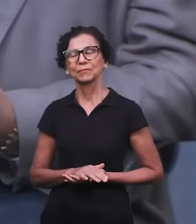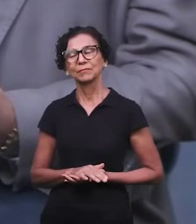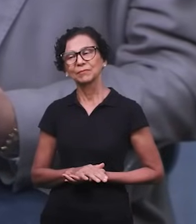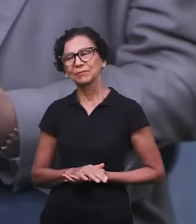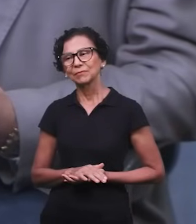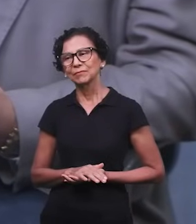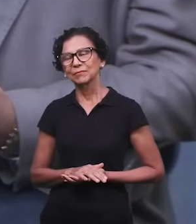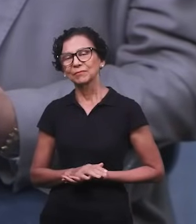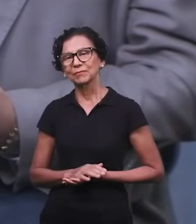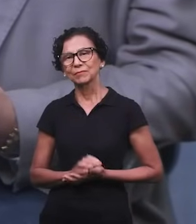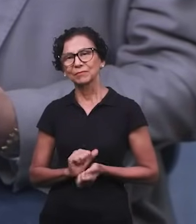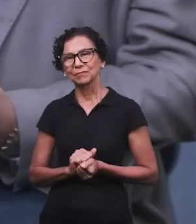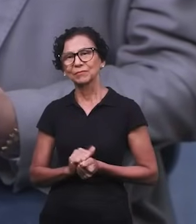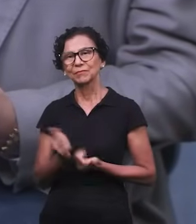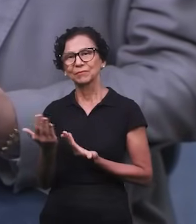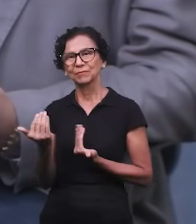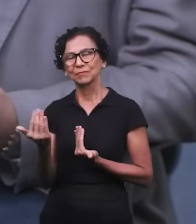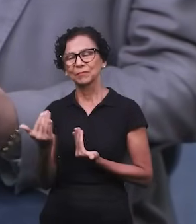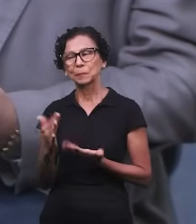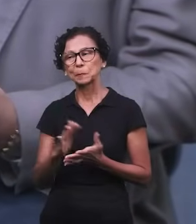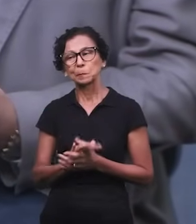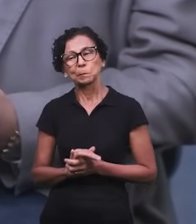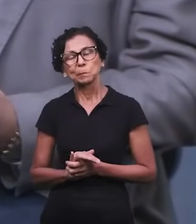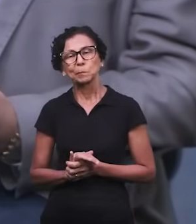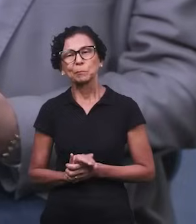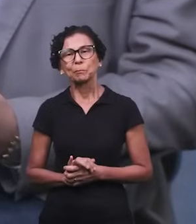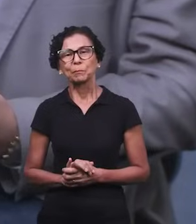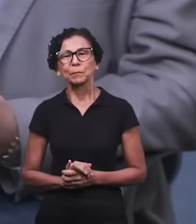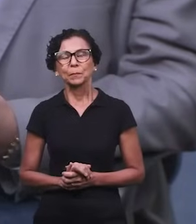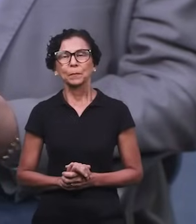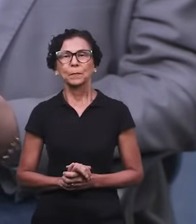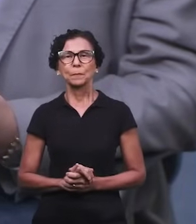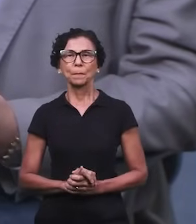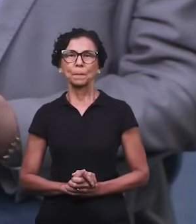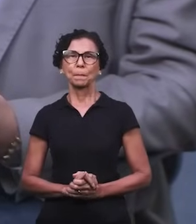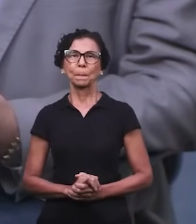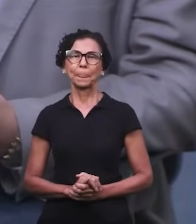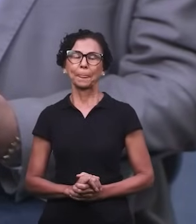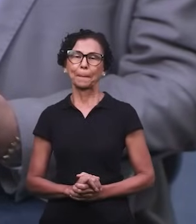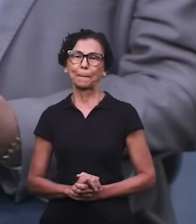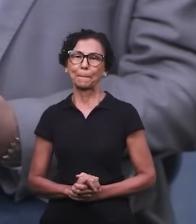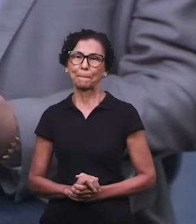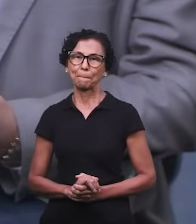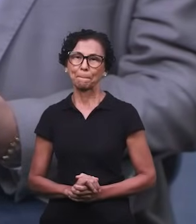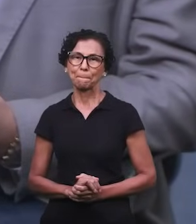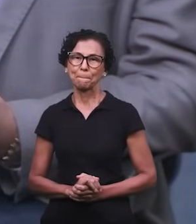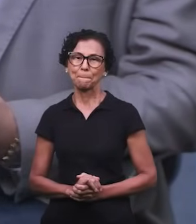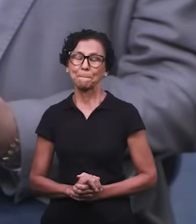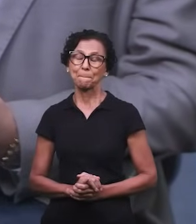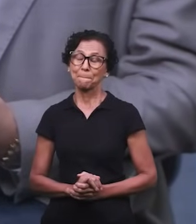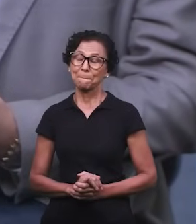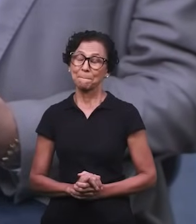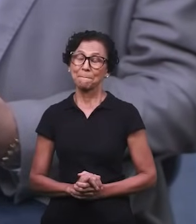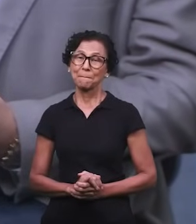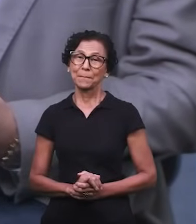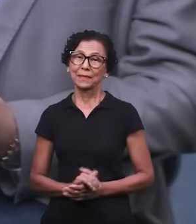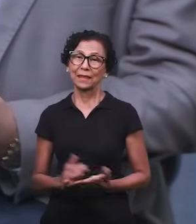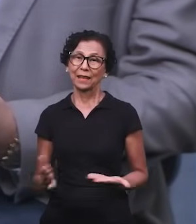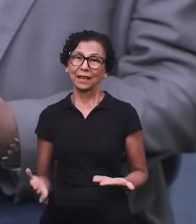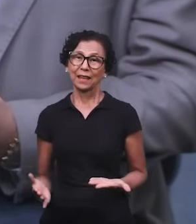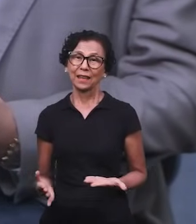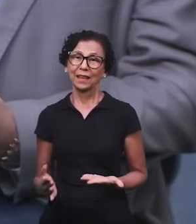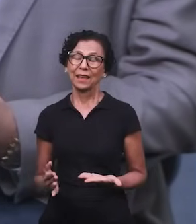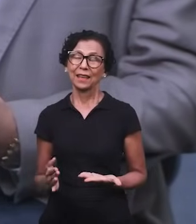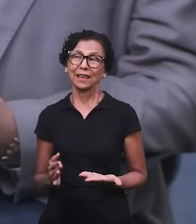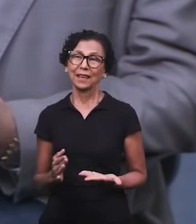parte do meu dia a dia, embora eu sempre diga que eu enfrento um dilema cruel,